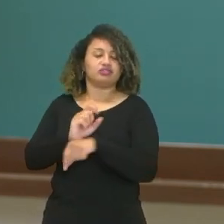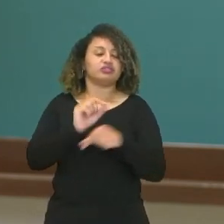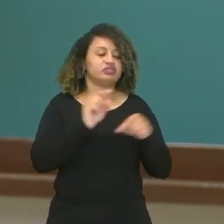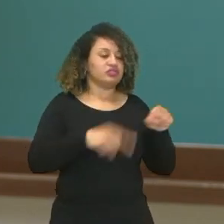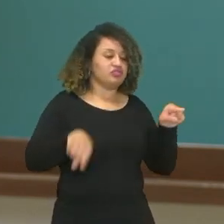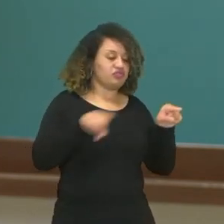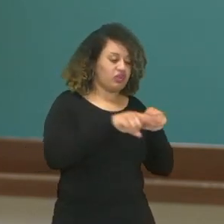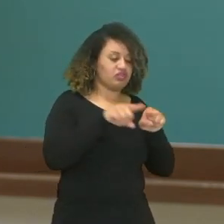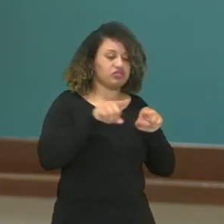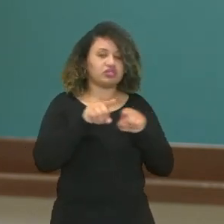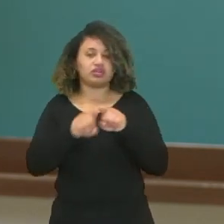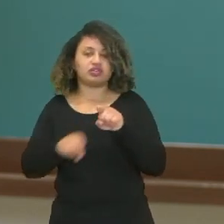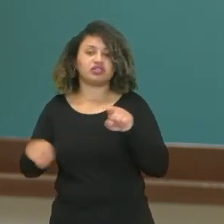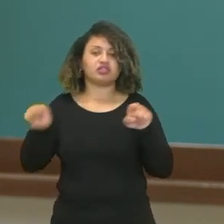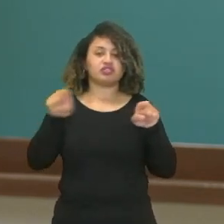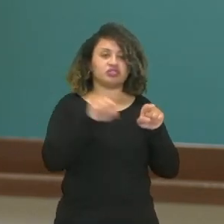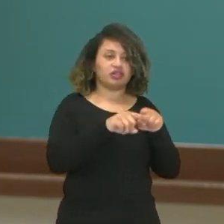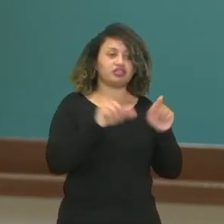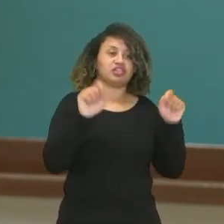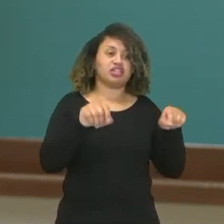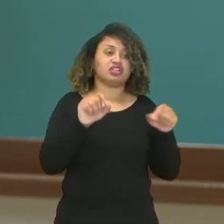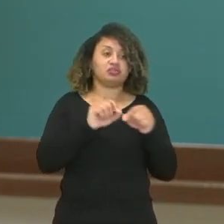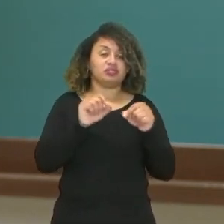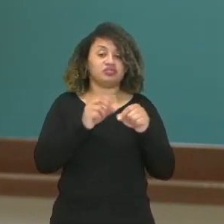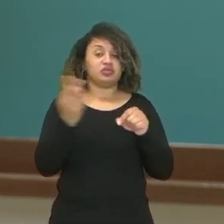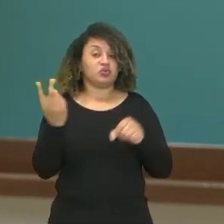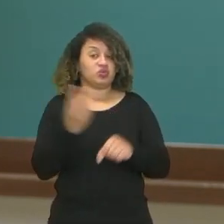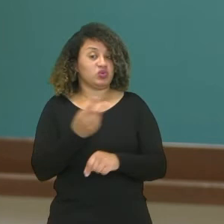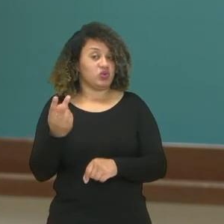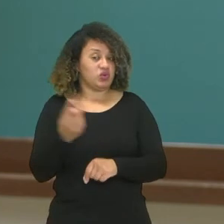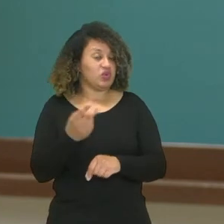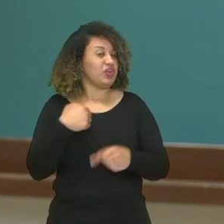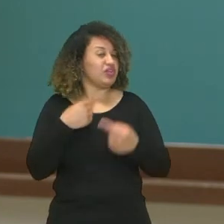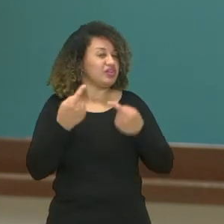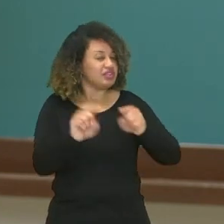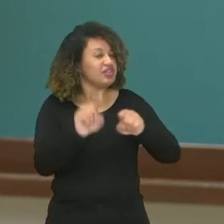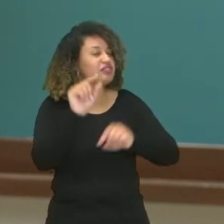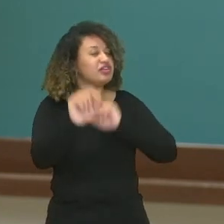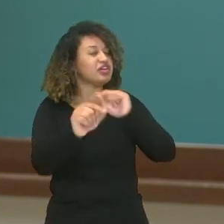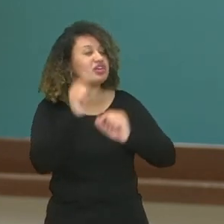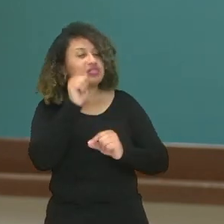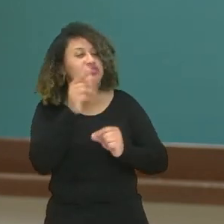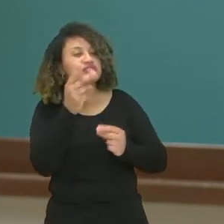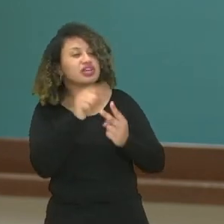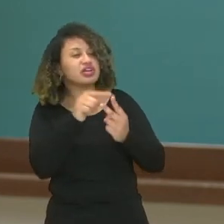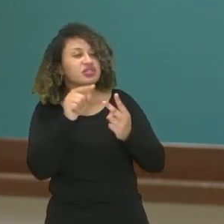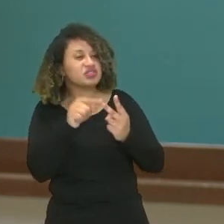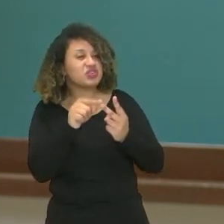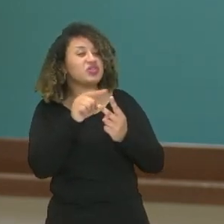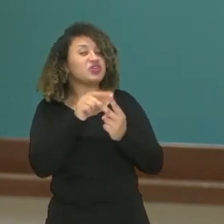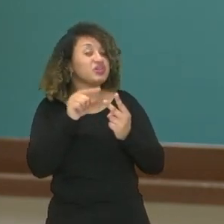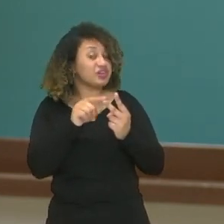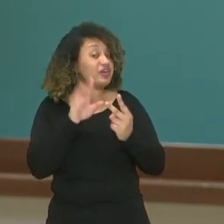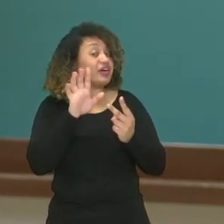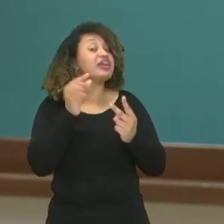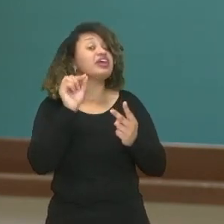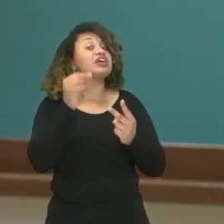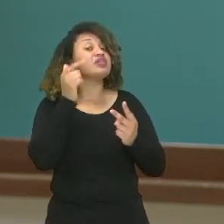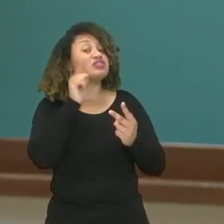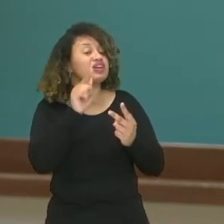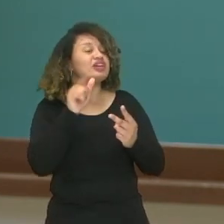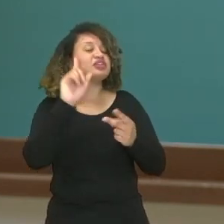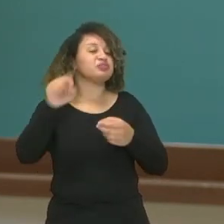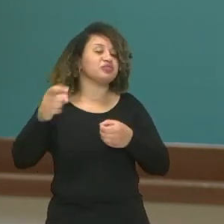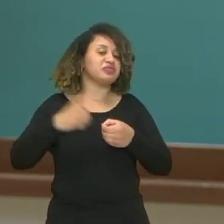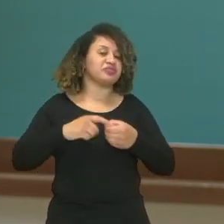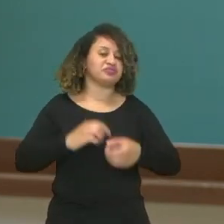por diante. Dá tempo de fazer os dois, hein? Deixa aqui o desafio, quem consegue fazer os dois. Faz uma vez esse, depois vai para o próximo. Já